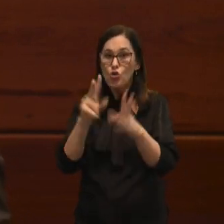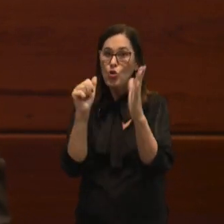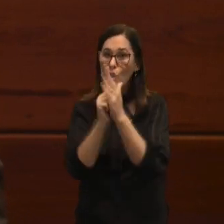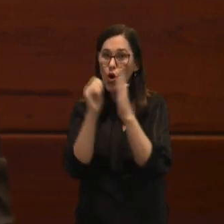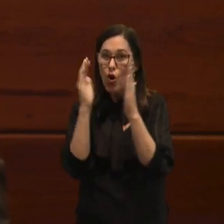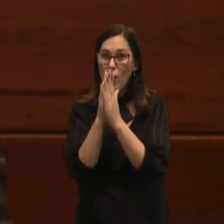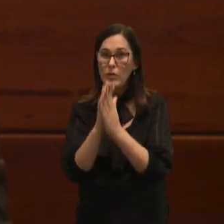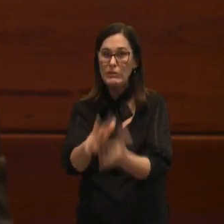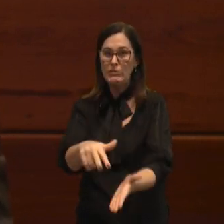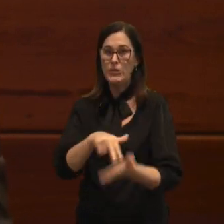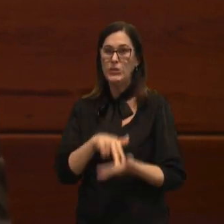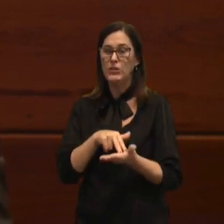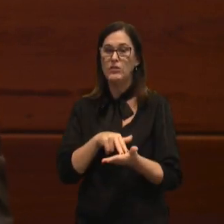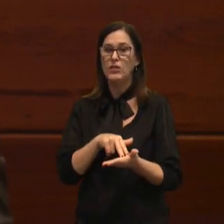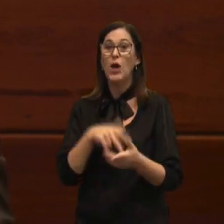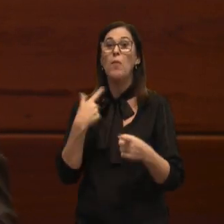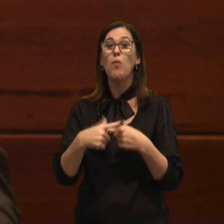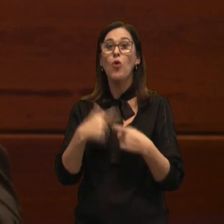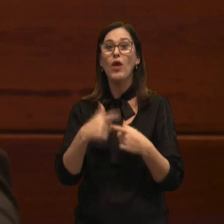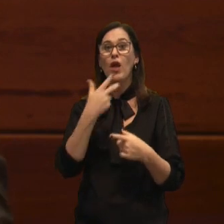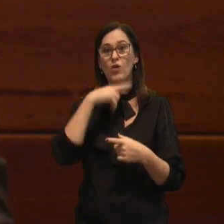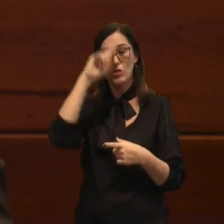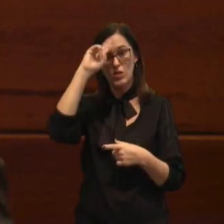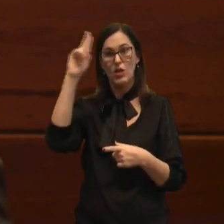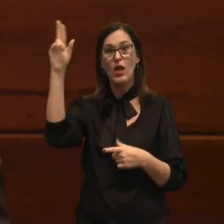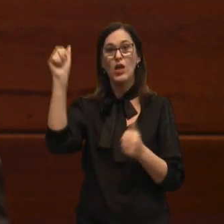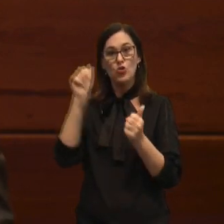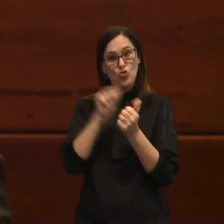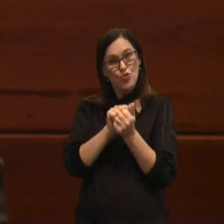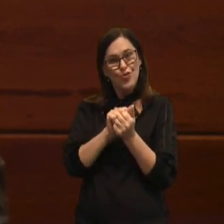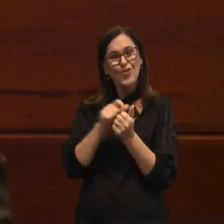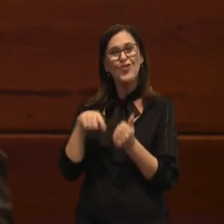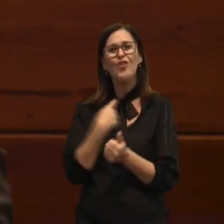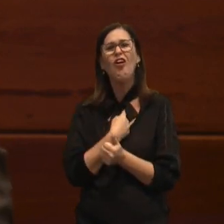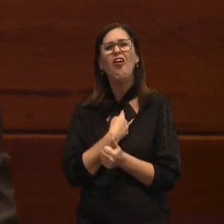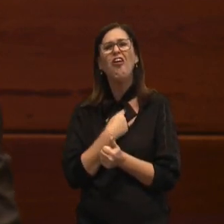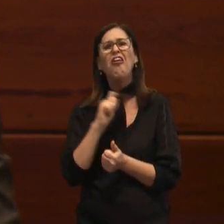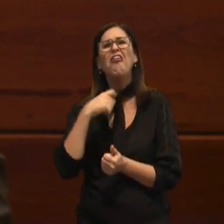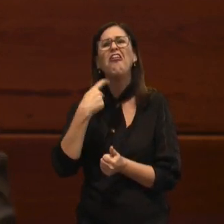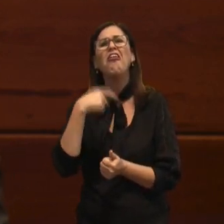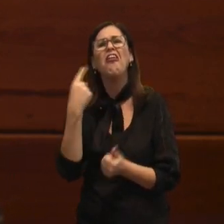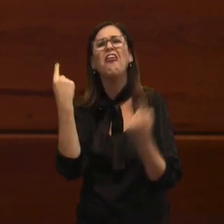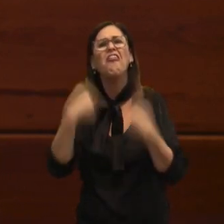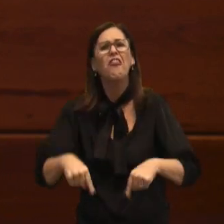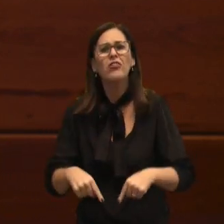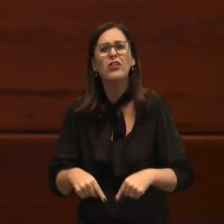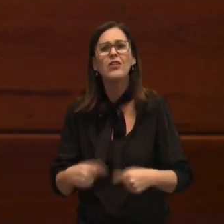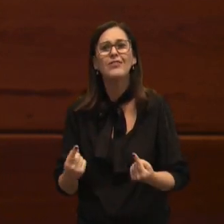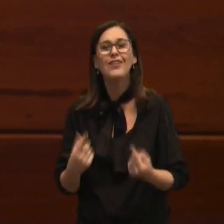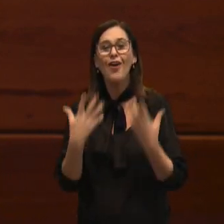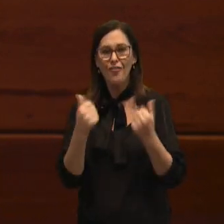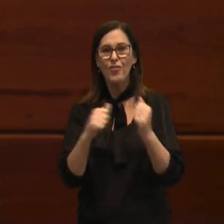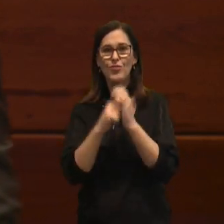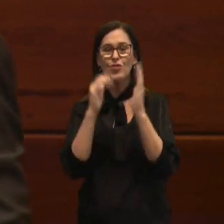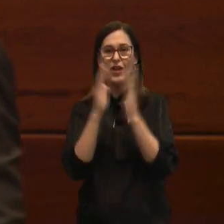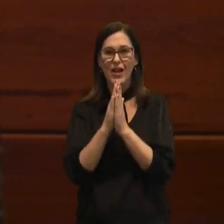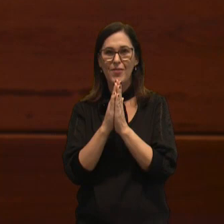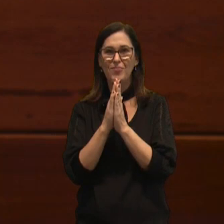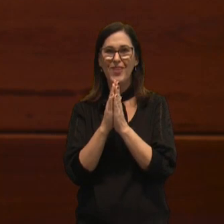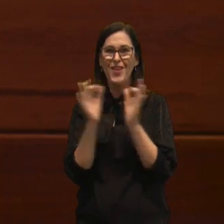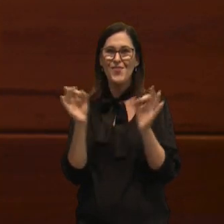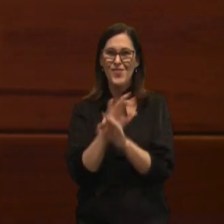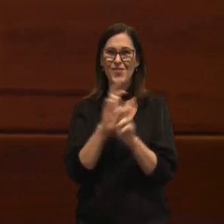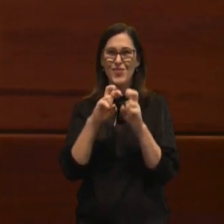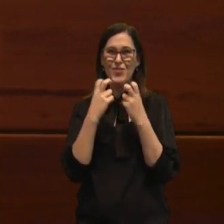oração, perseverando, porque se o Senhor é por nós, quem será contra nós? Vamos orar, chegando ao final